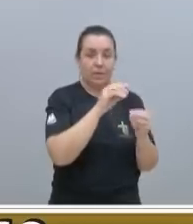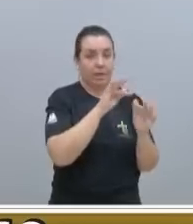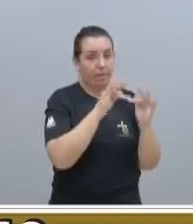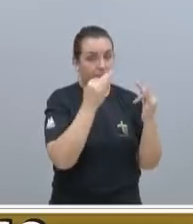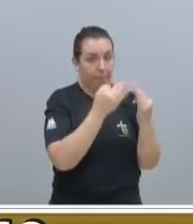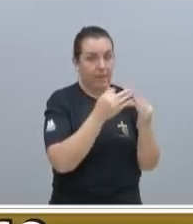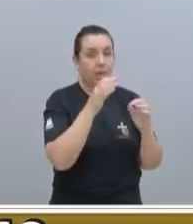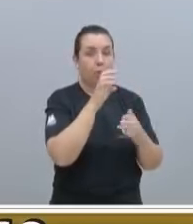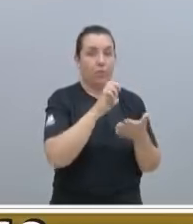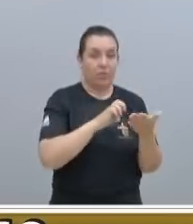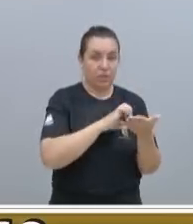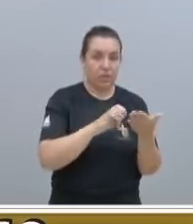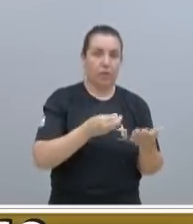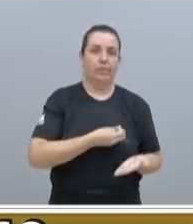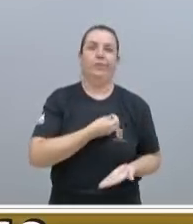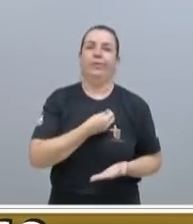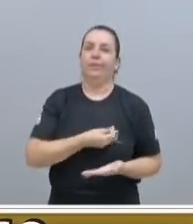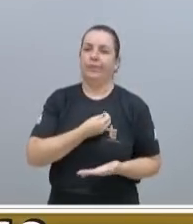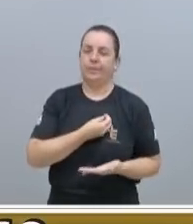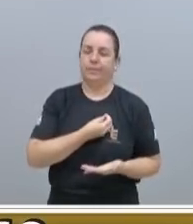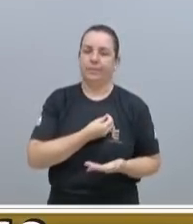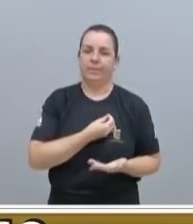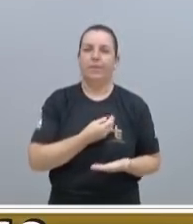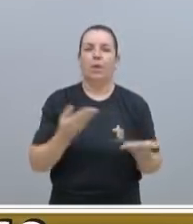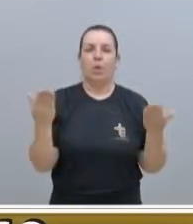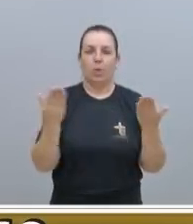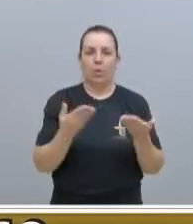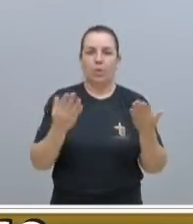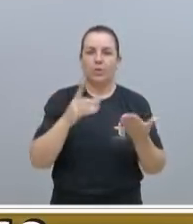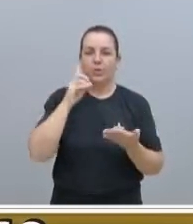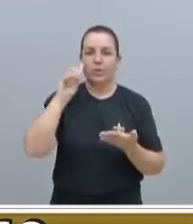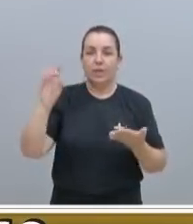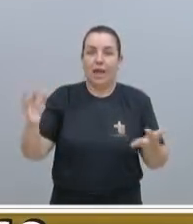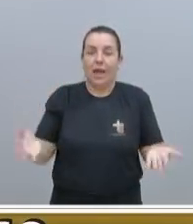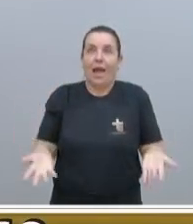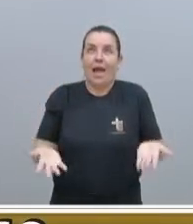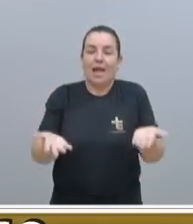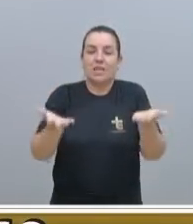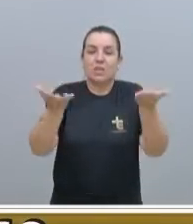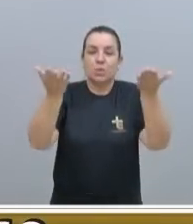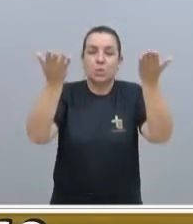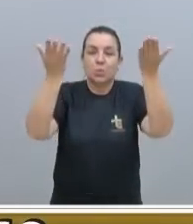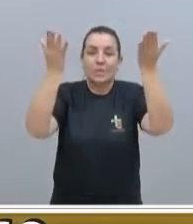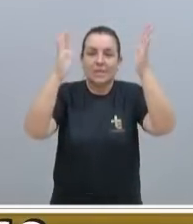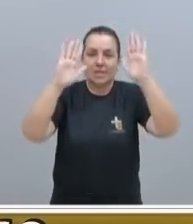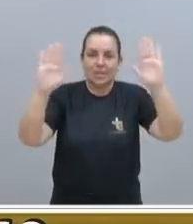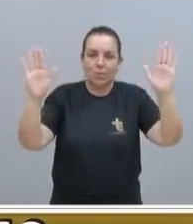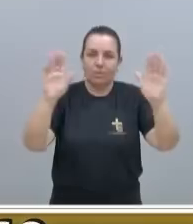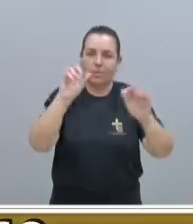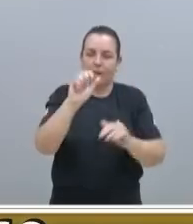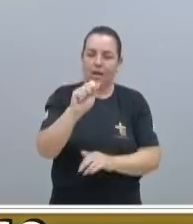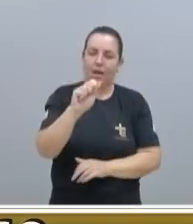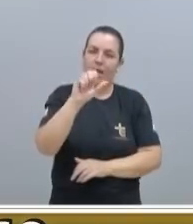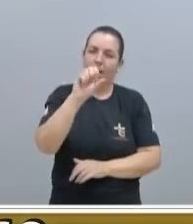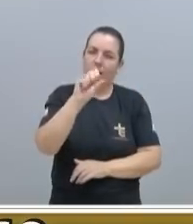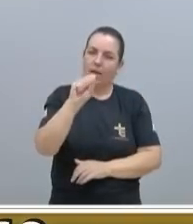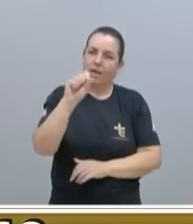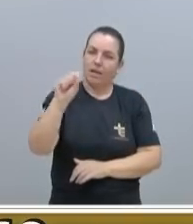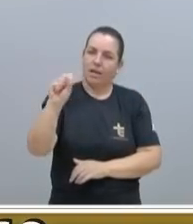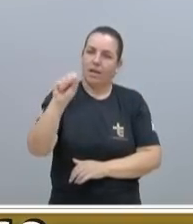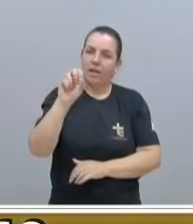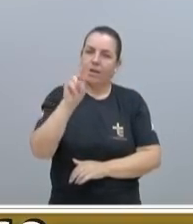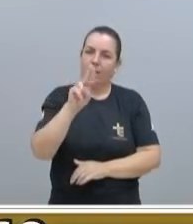vivo hoje dia da assunção em muitos lugares celebrado hoje nós estamos pedindo